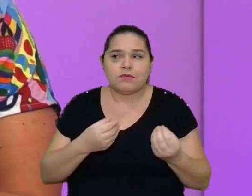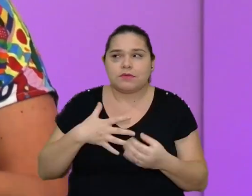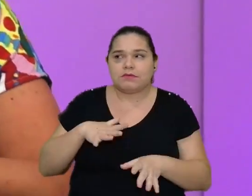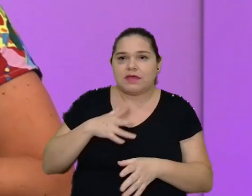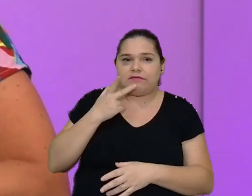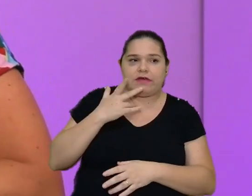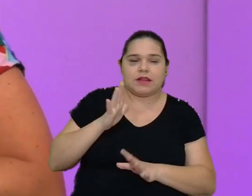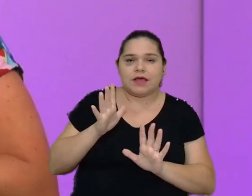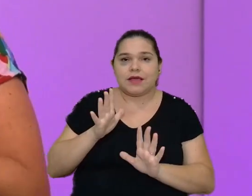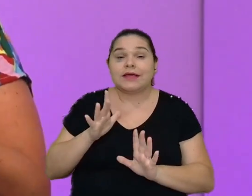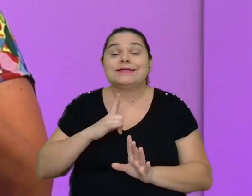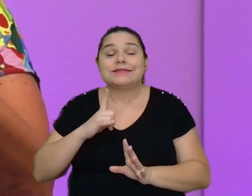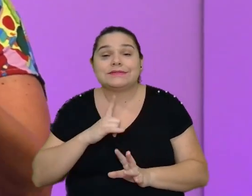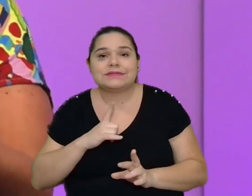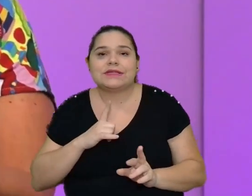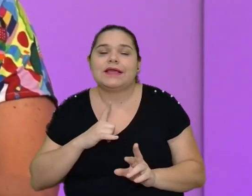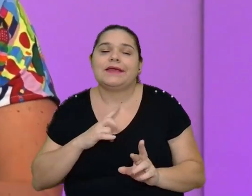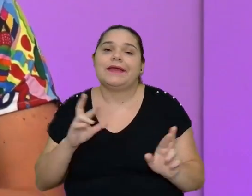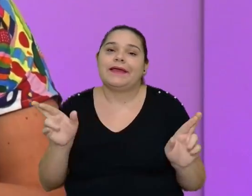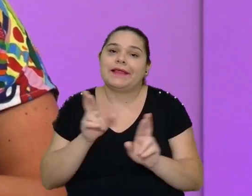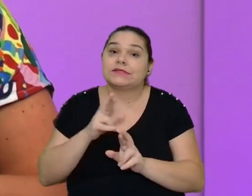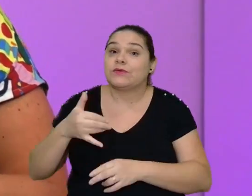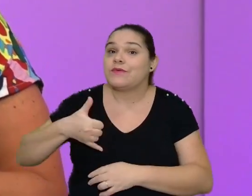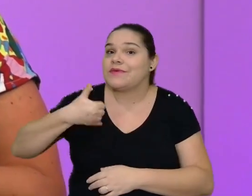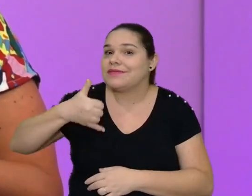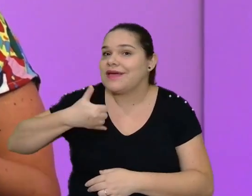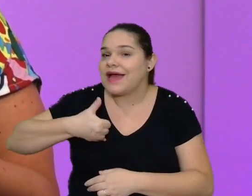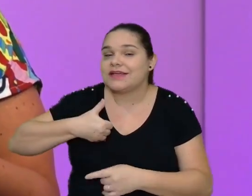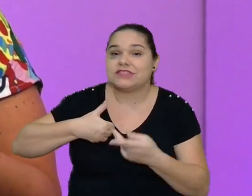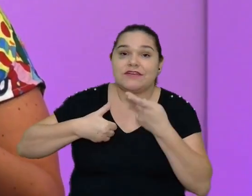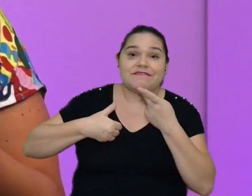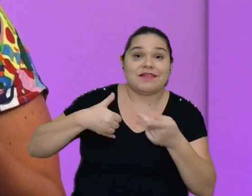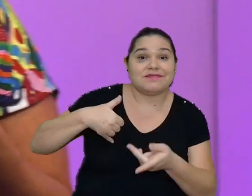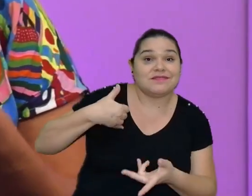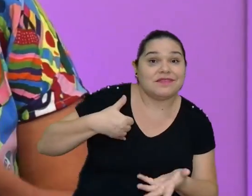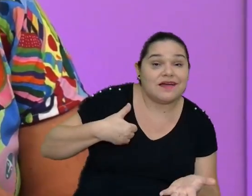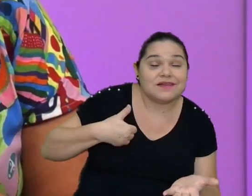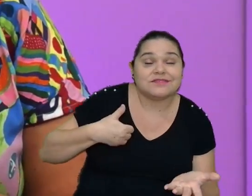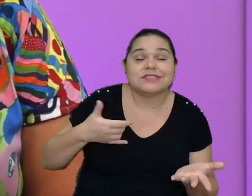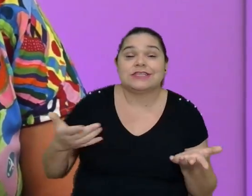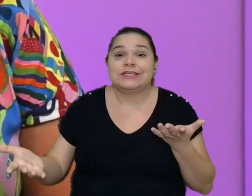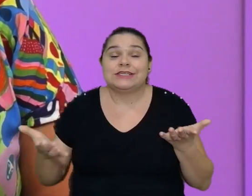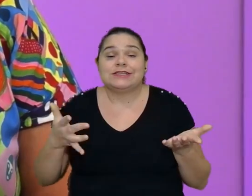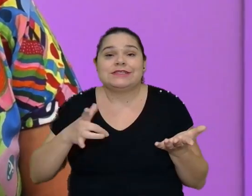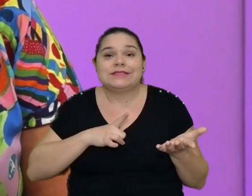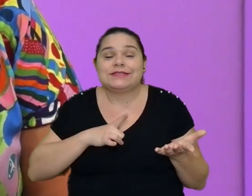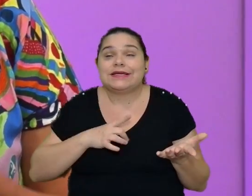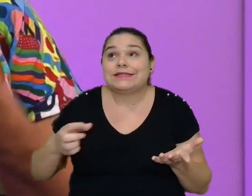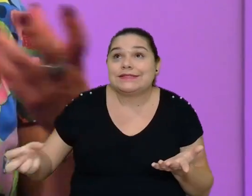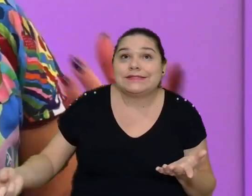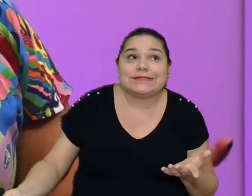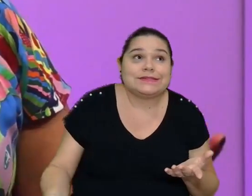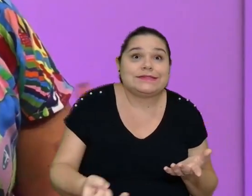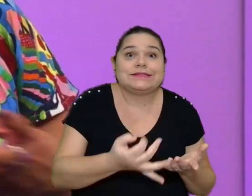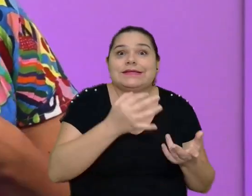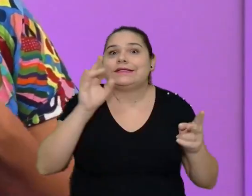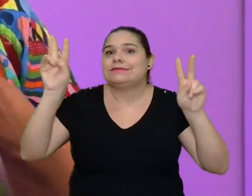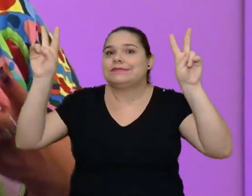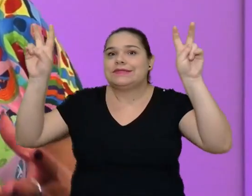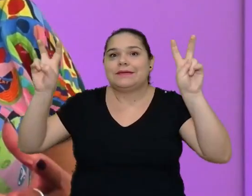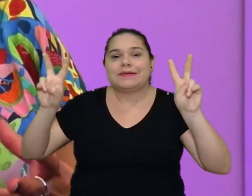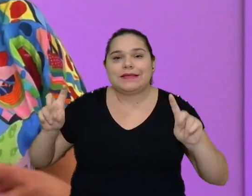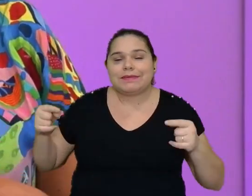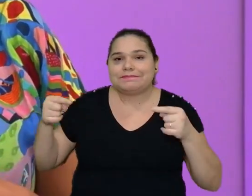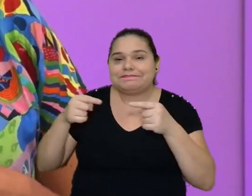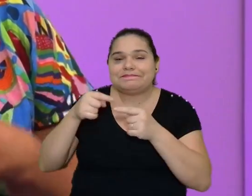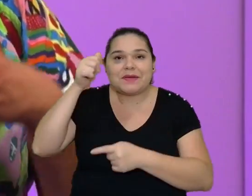relação com idade, e aí eu vou falar de idade, mas... Então, eu acho que tem tantos assuntos que permeiam as mulheres, e quando a gente